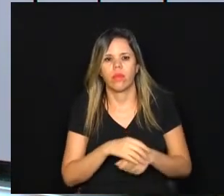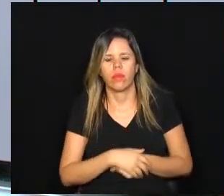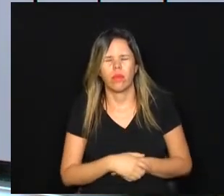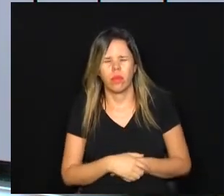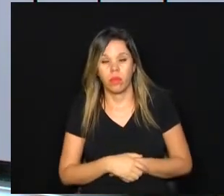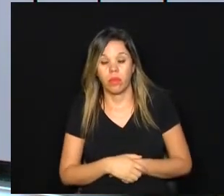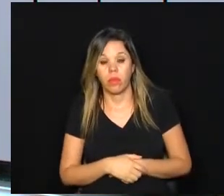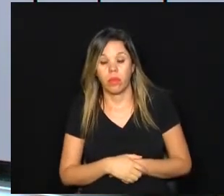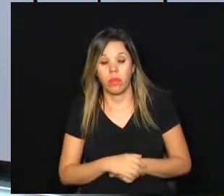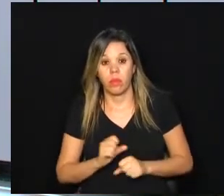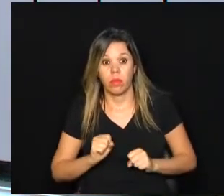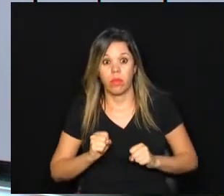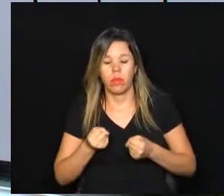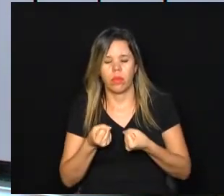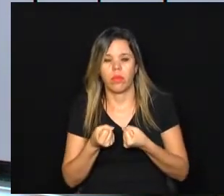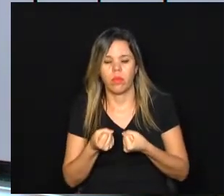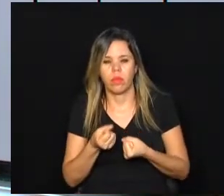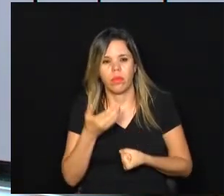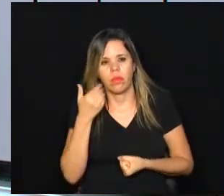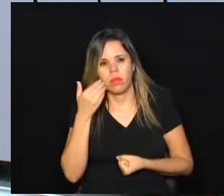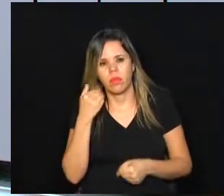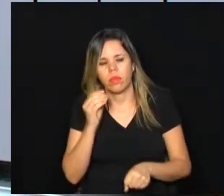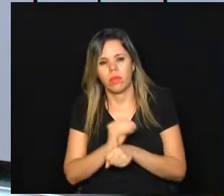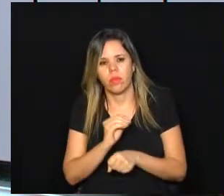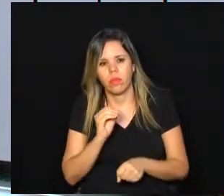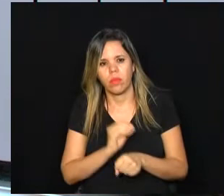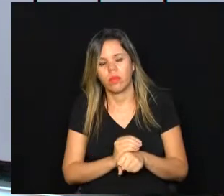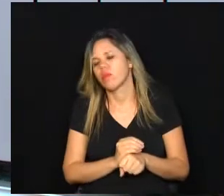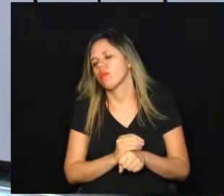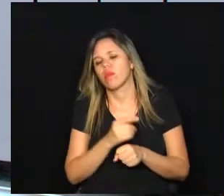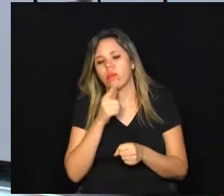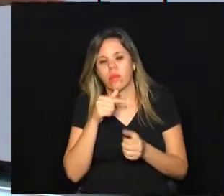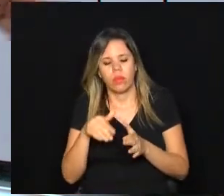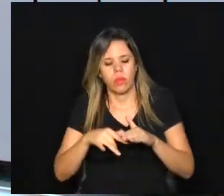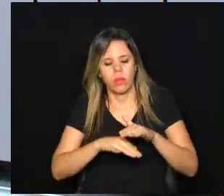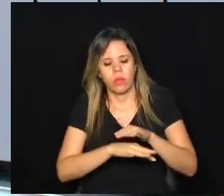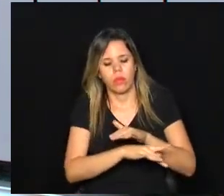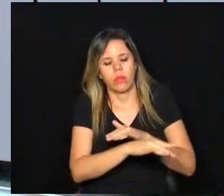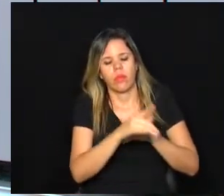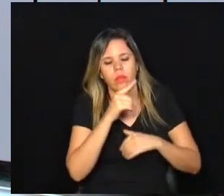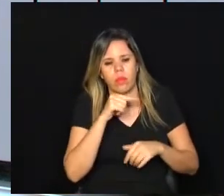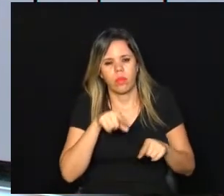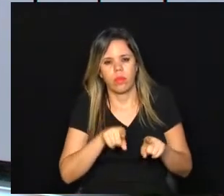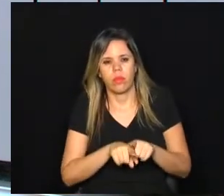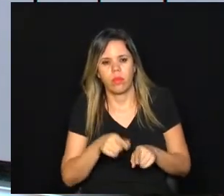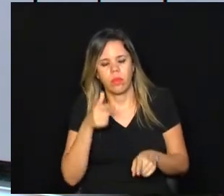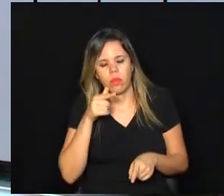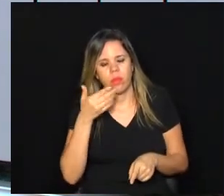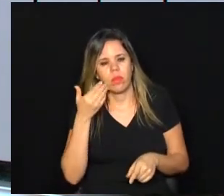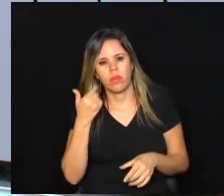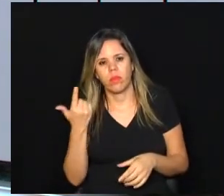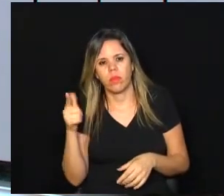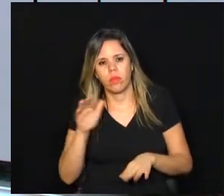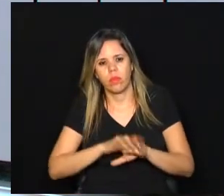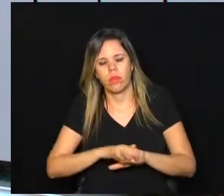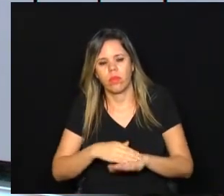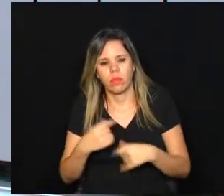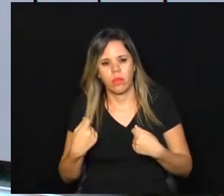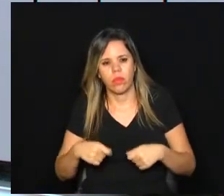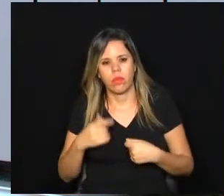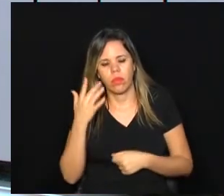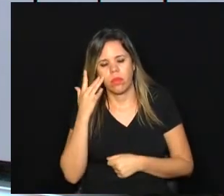e nesse esforço de recuperação e preservação dos mananciais das nascentes. E do outro, eu acho que a gente precisa